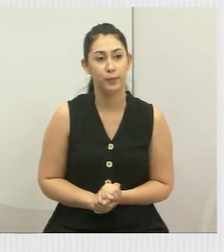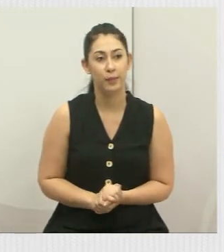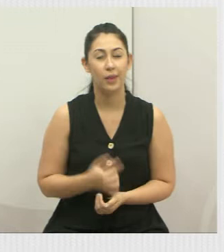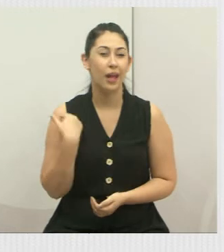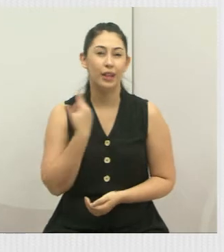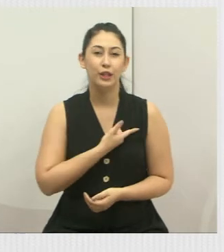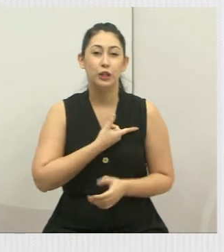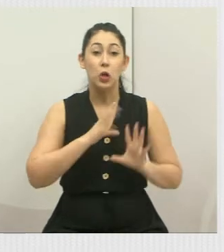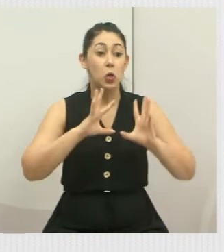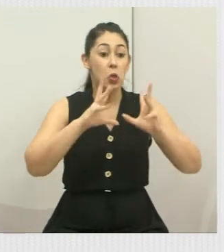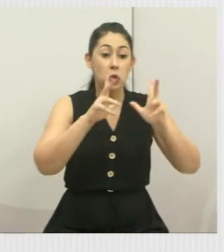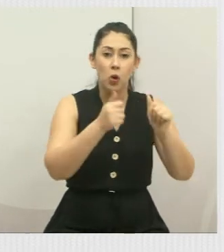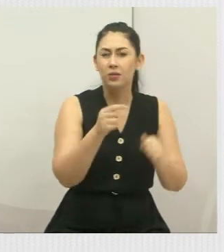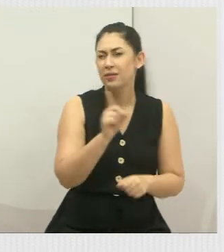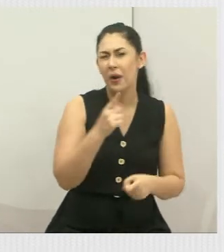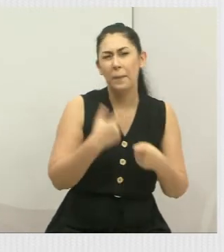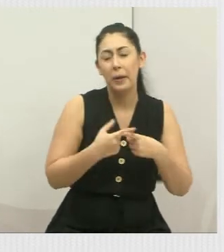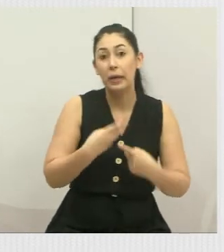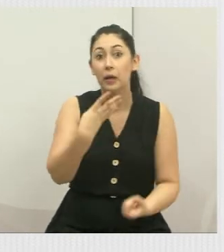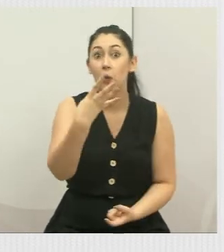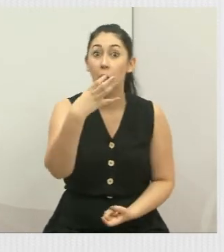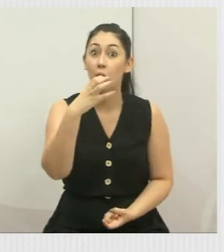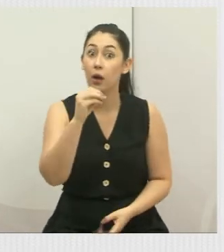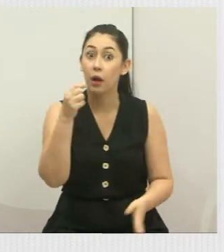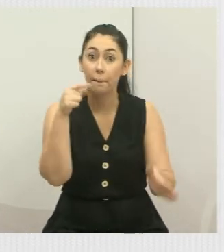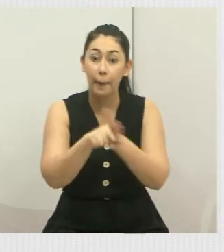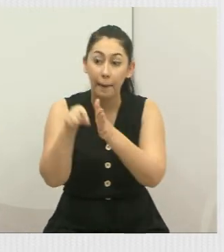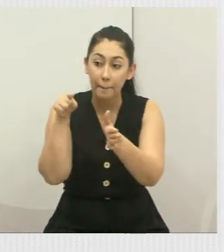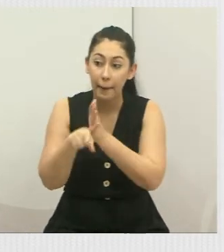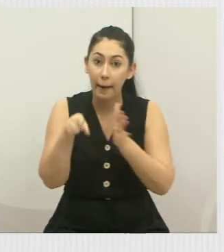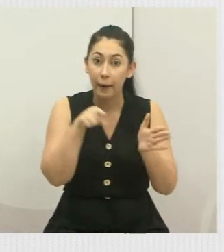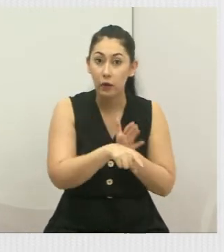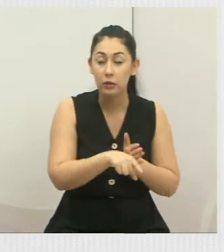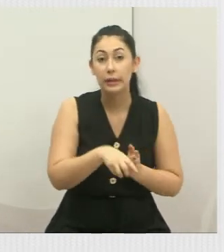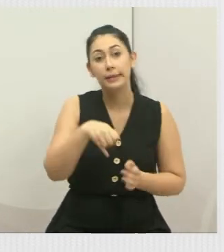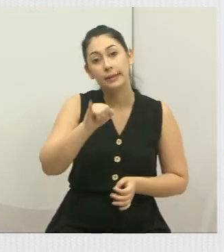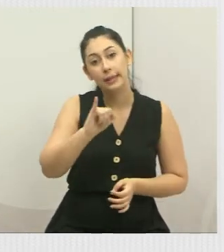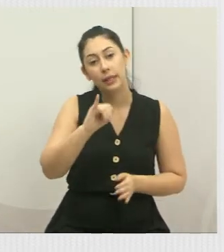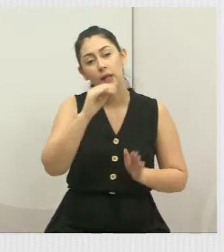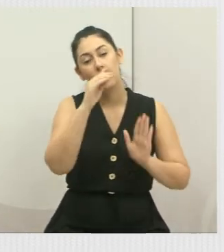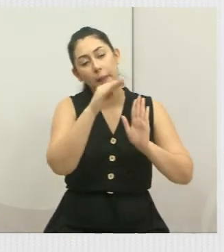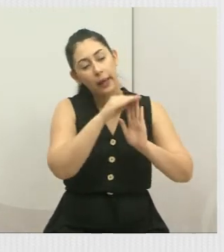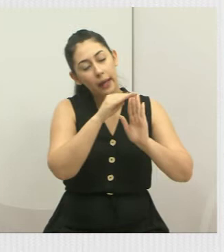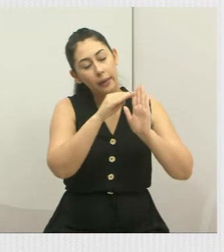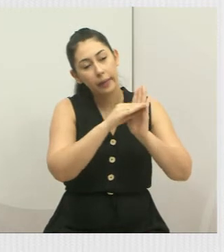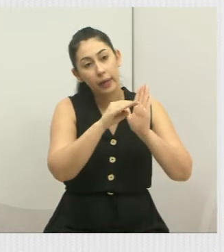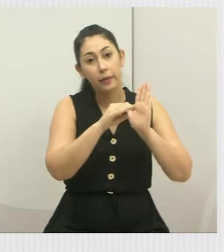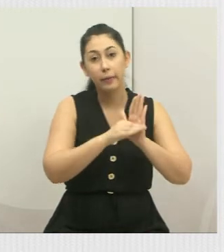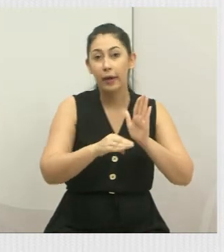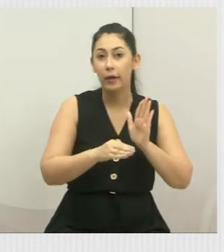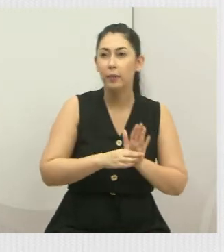seguir todas as perguntas, porque são 40, tá? Se nós formos seguir uma por uma aqui,